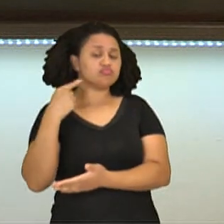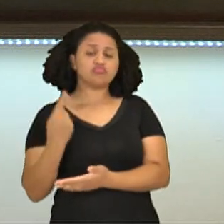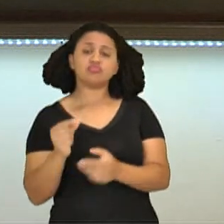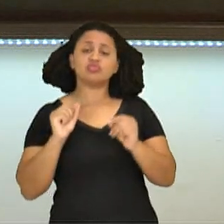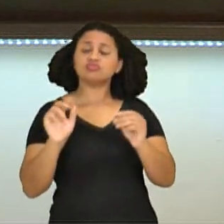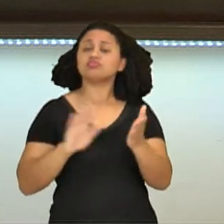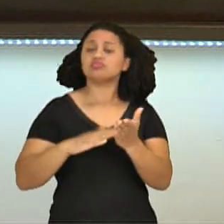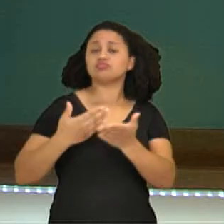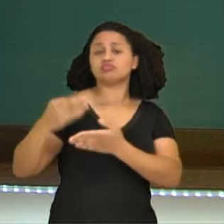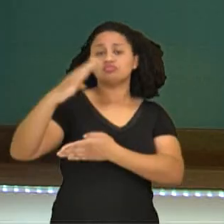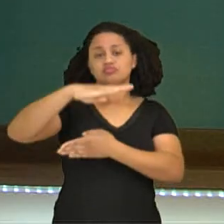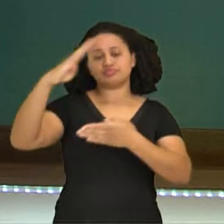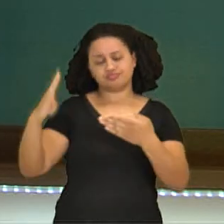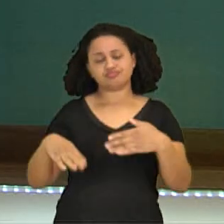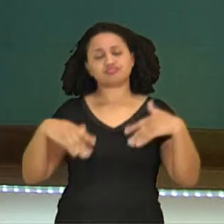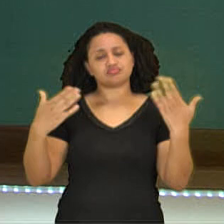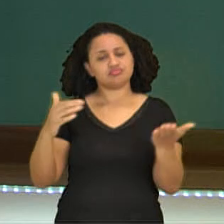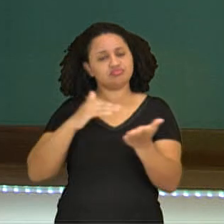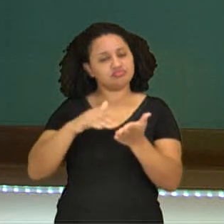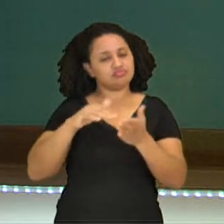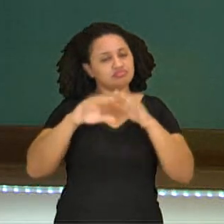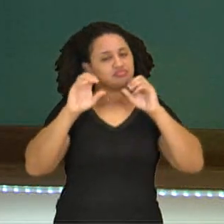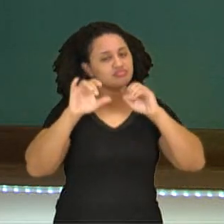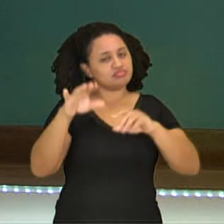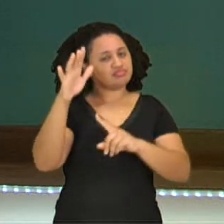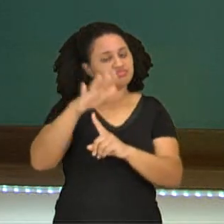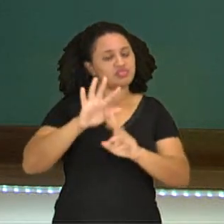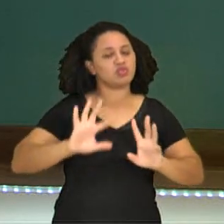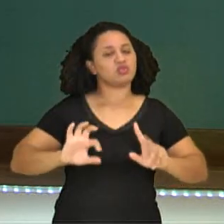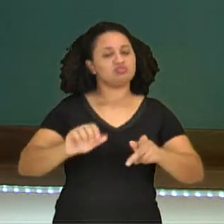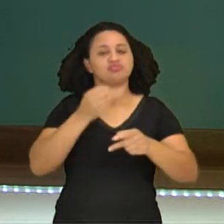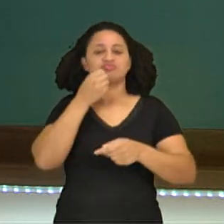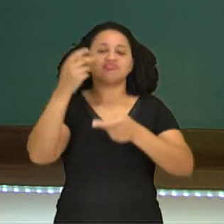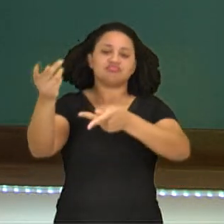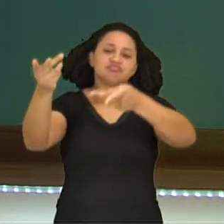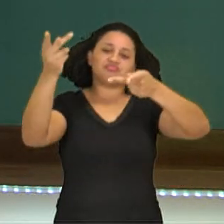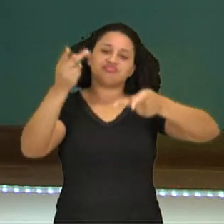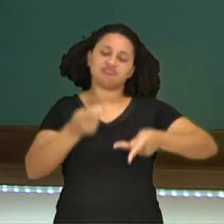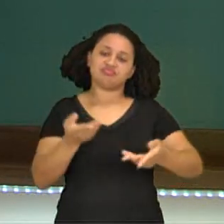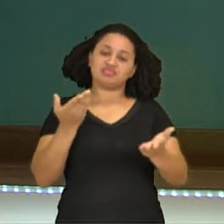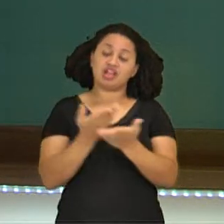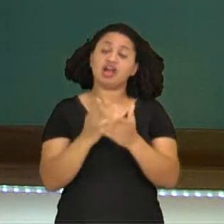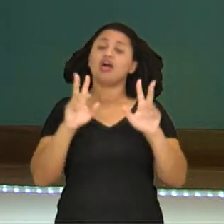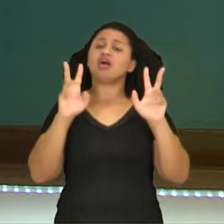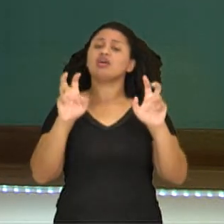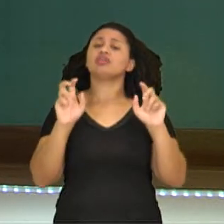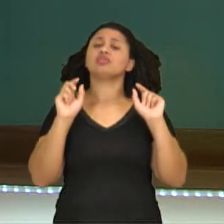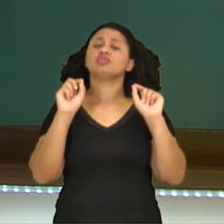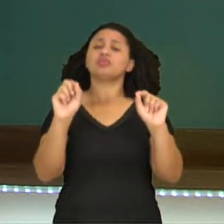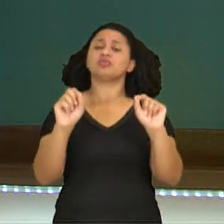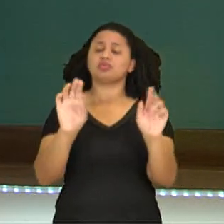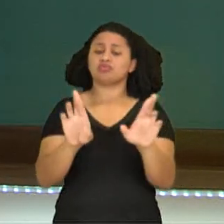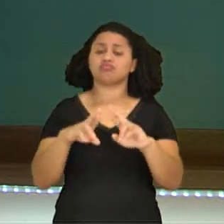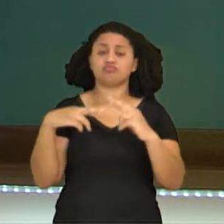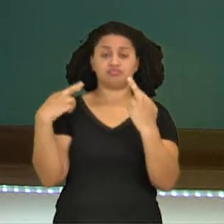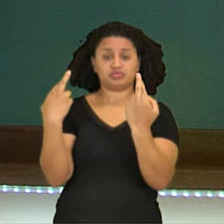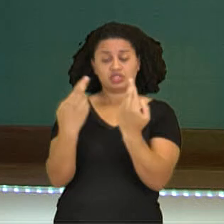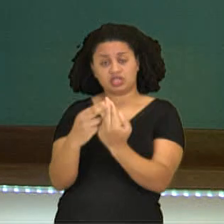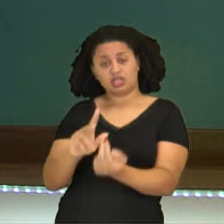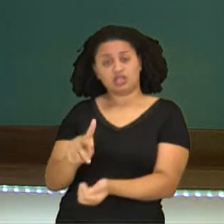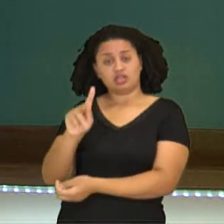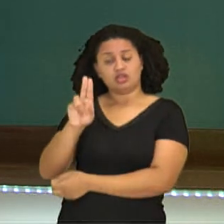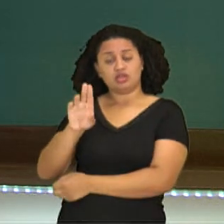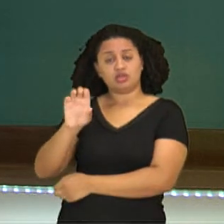Libras. Em nome da Secretaria da Educação do Paraná, sejam todos bem-vindos para esta aula. Tema, Reino Kush, uma